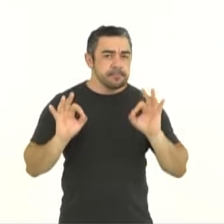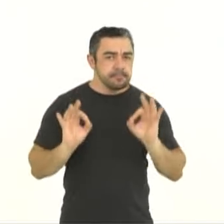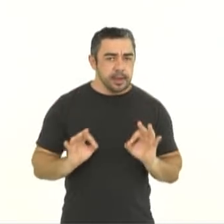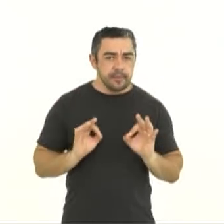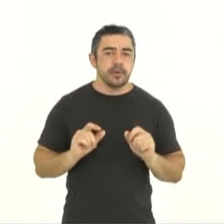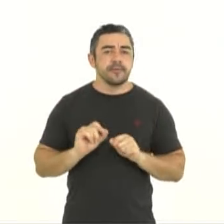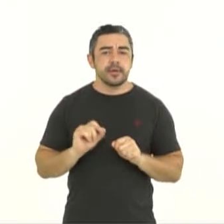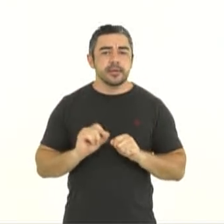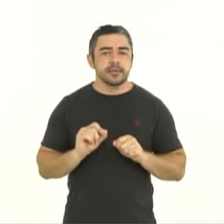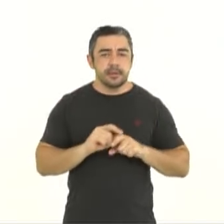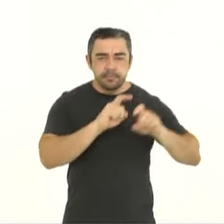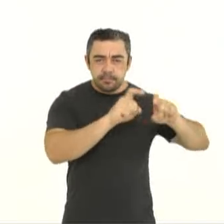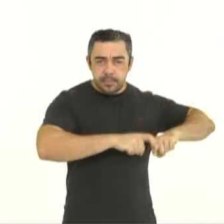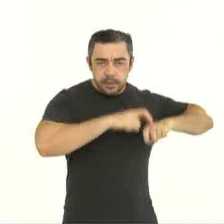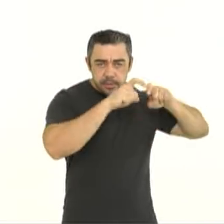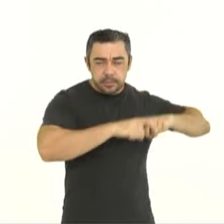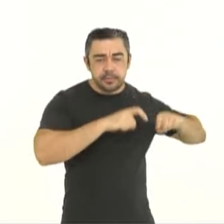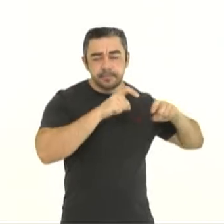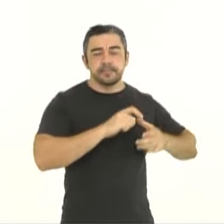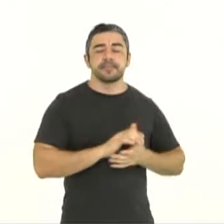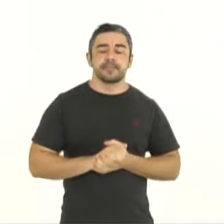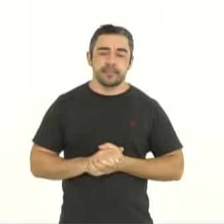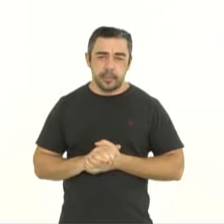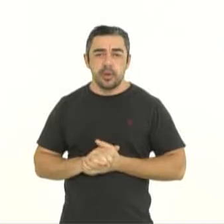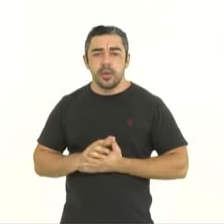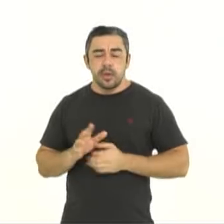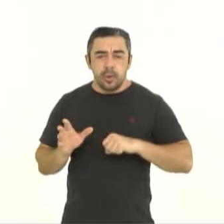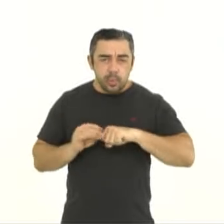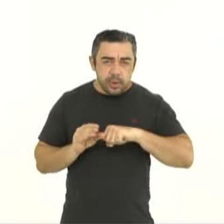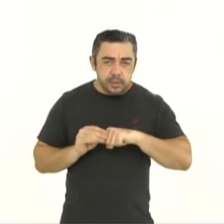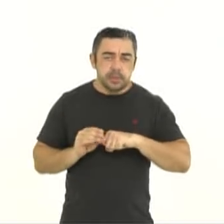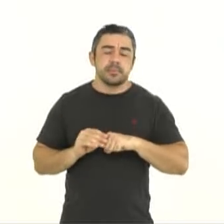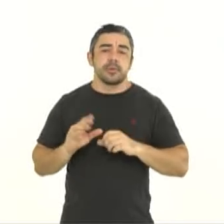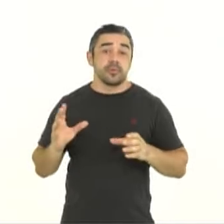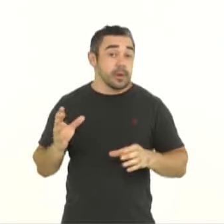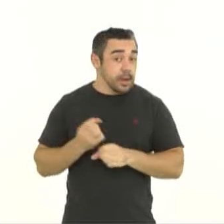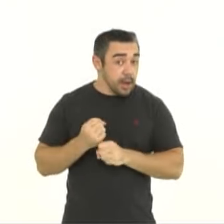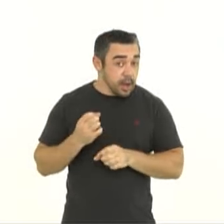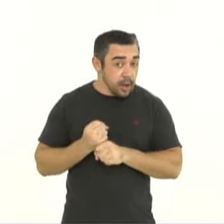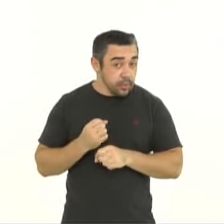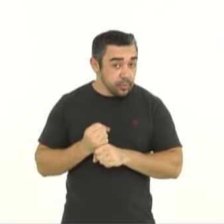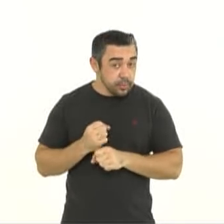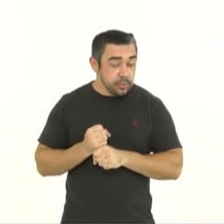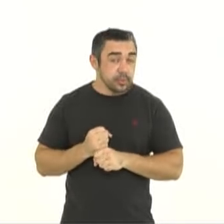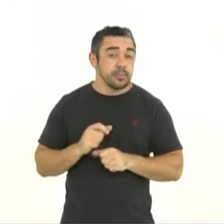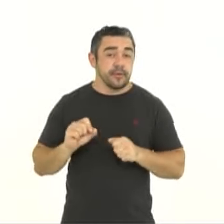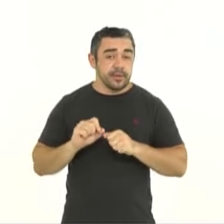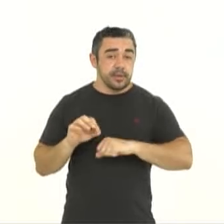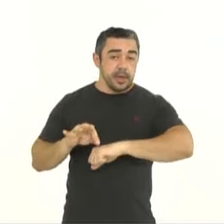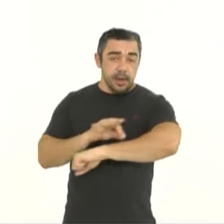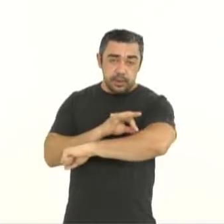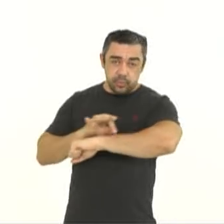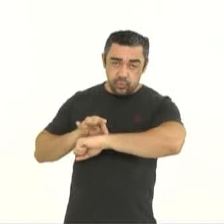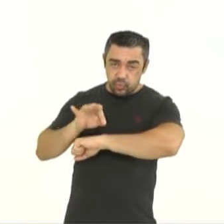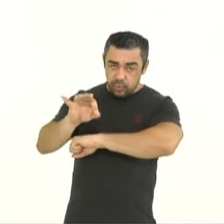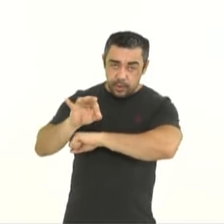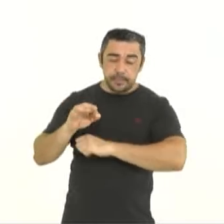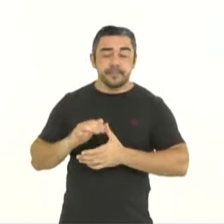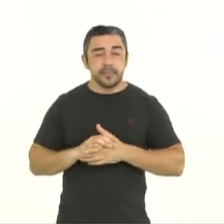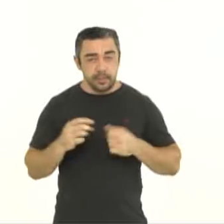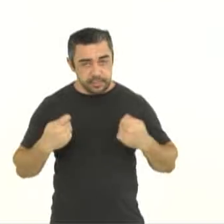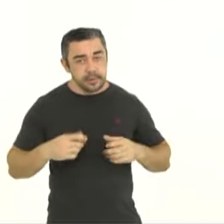aperfeiçoadas da produção agrícola, conhecimento de cálculos, né, para a própria arquitetura